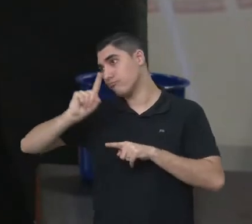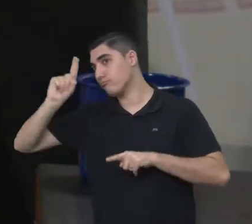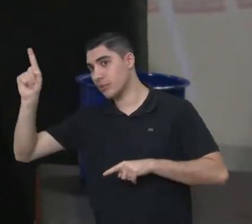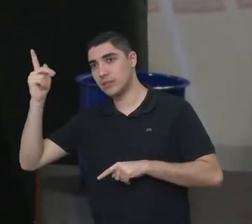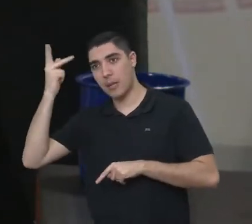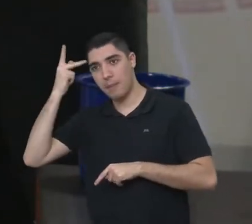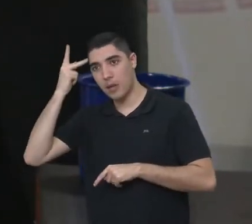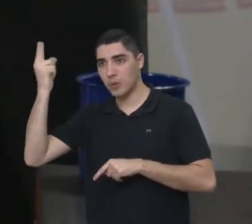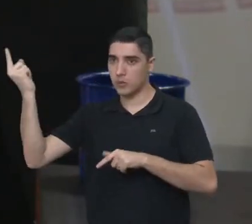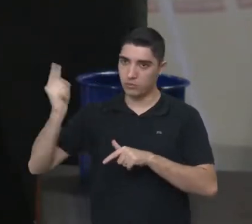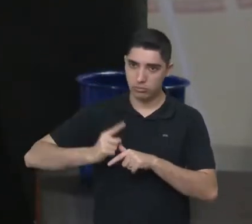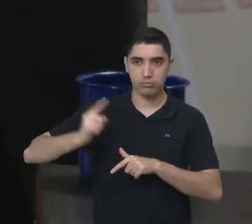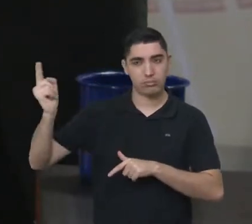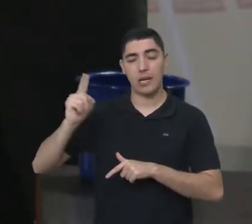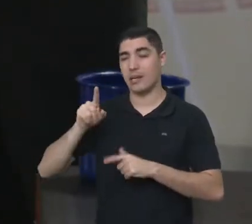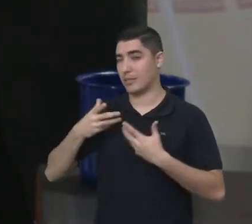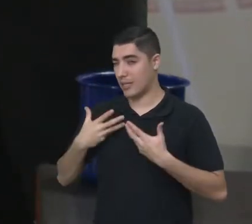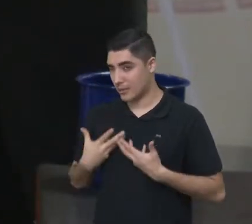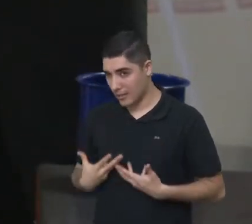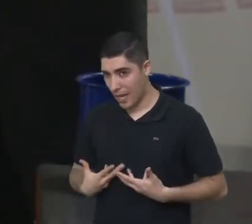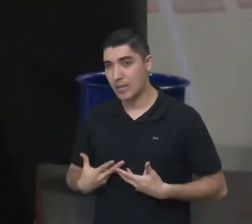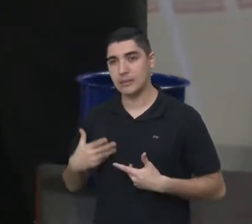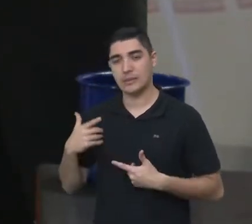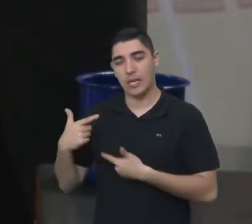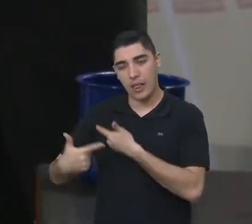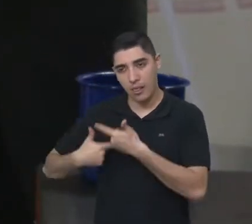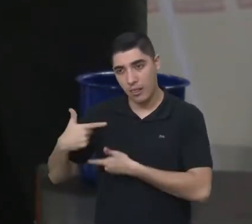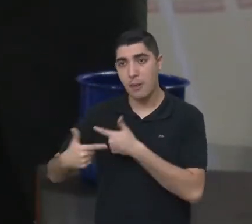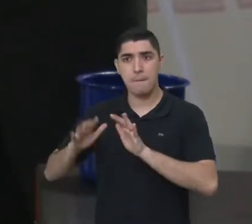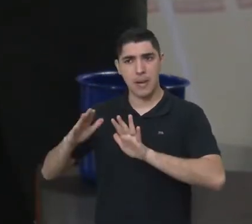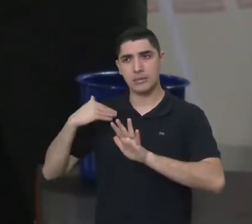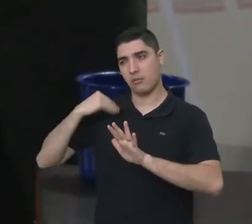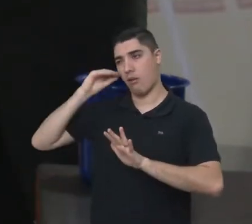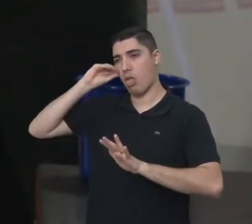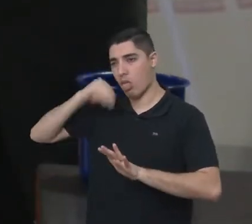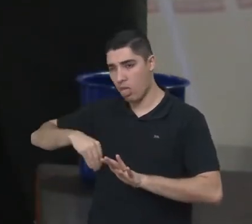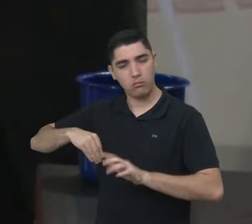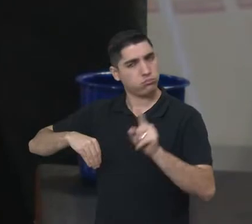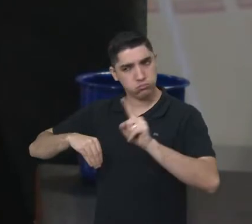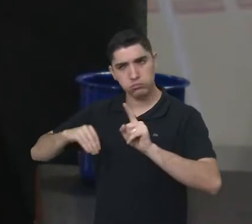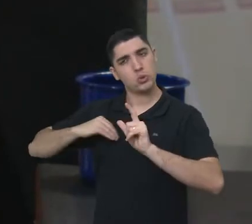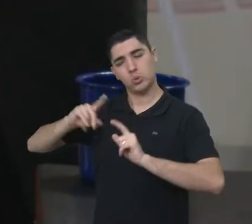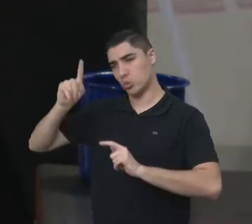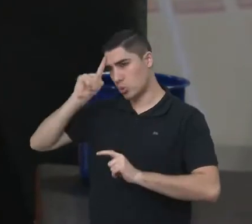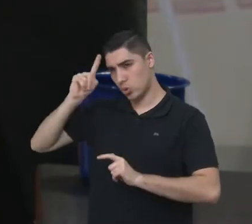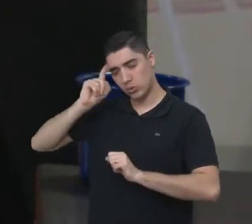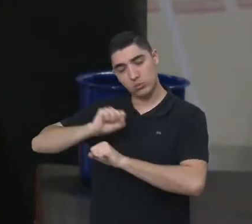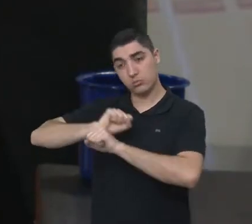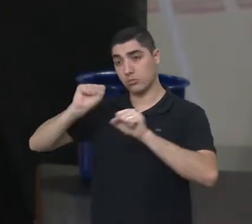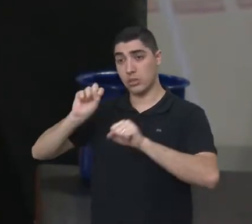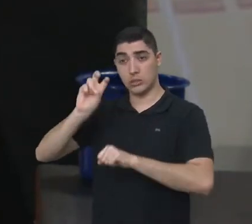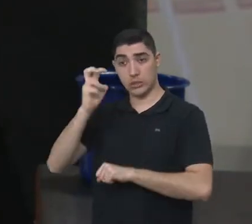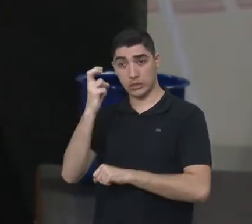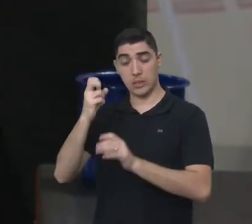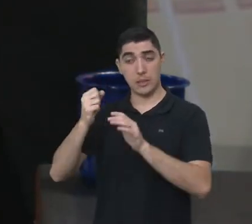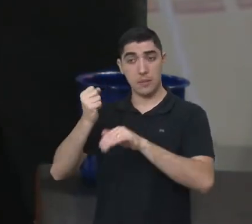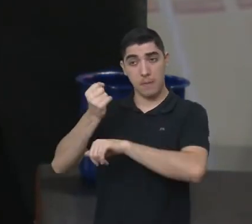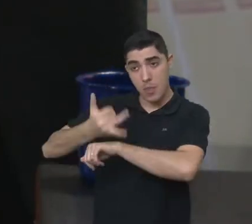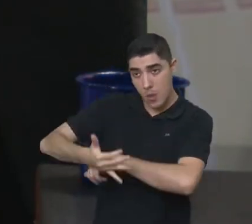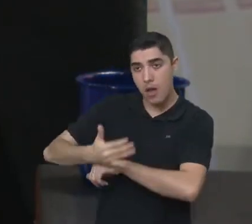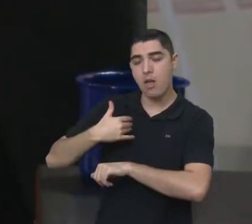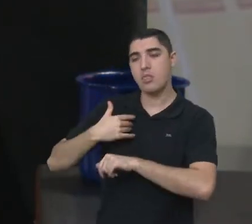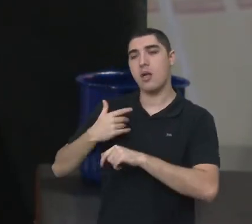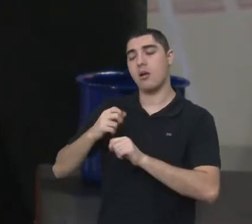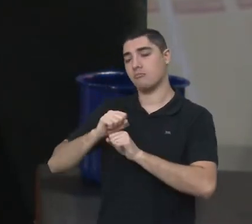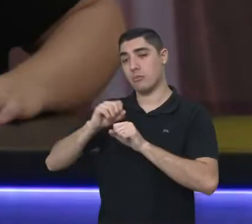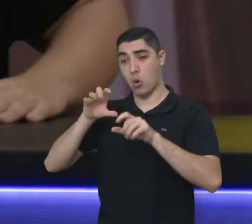Paulo e era cansativo, mas em nenhum momento eu desistia, assim, sabe? Eu acordava todo dia, 5 horas da manhã, pegava